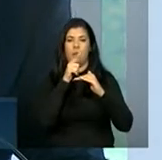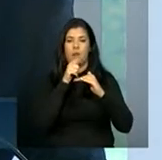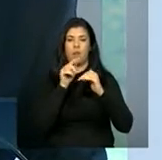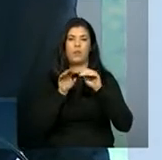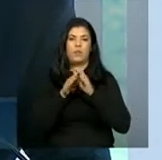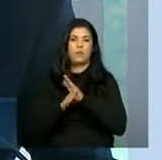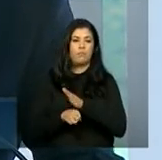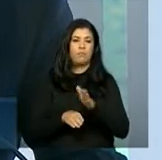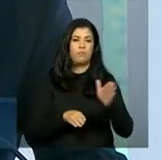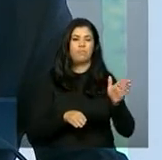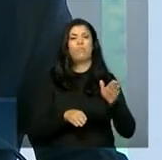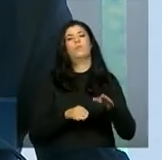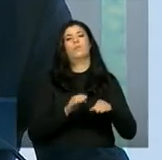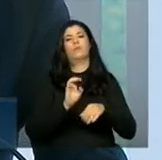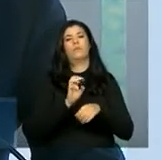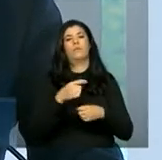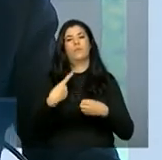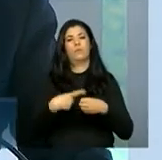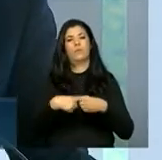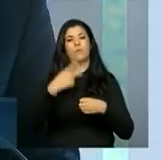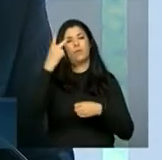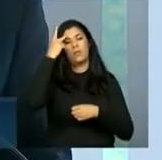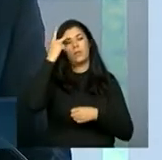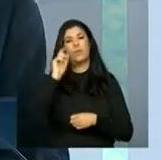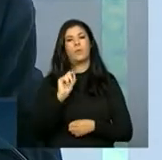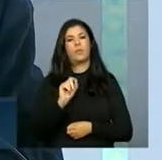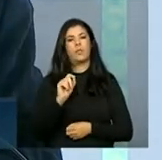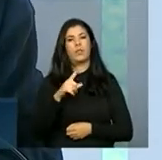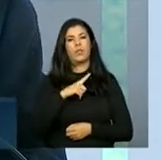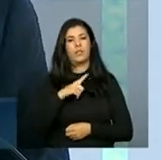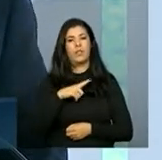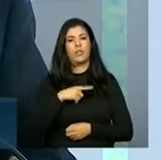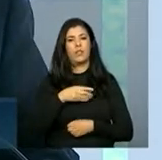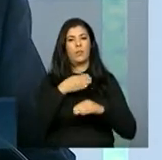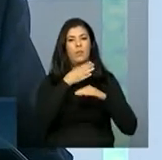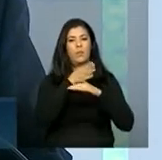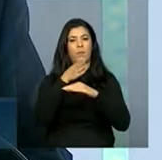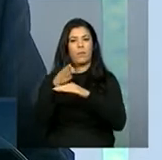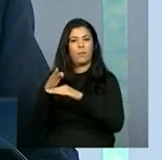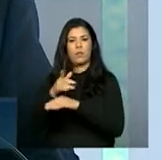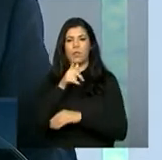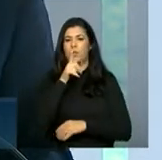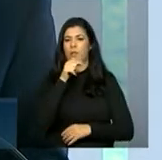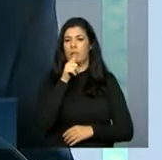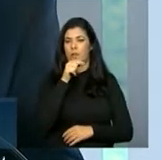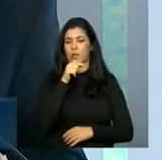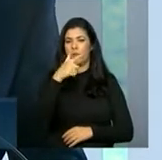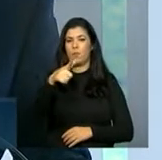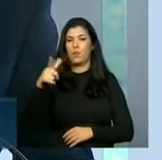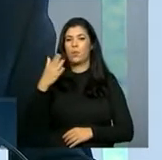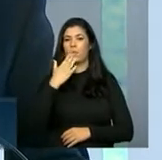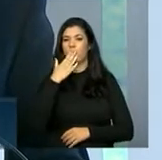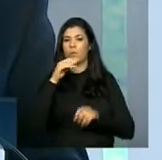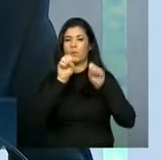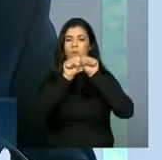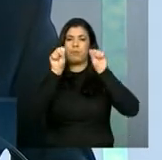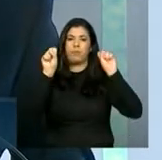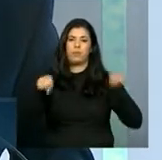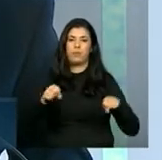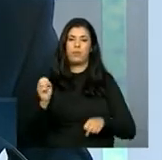metropolitana da cidade de São Paulo onde é abastecida por alguns sistemas e que com esse novo